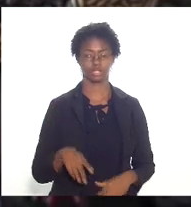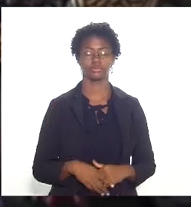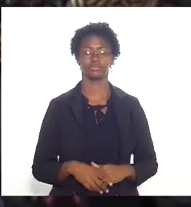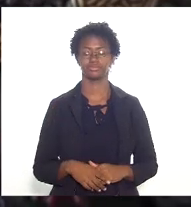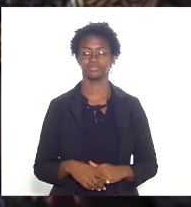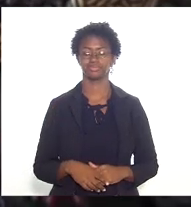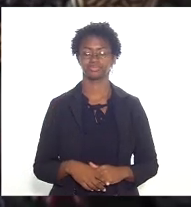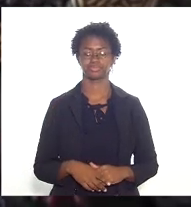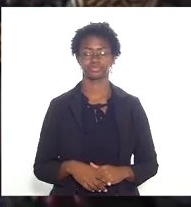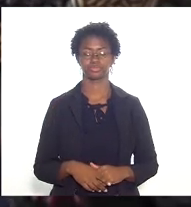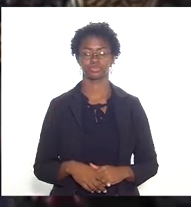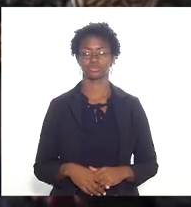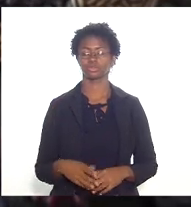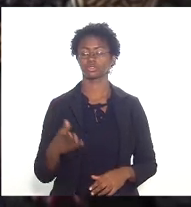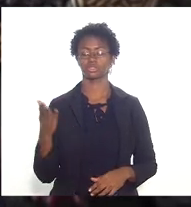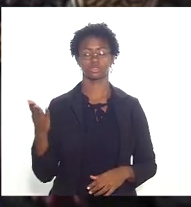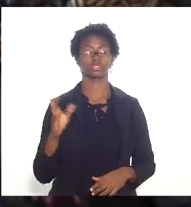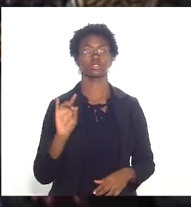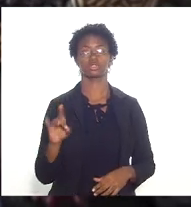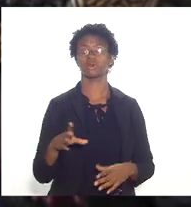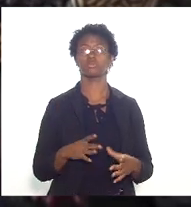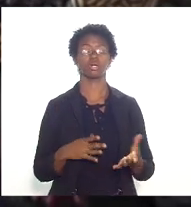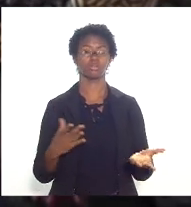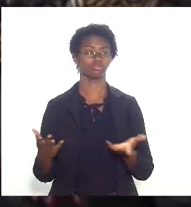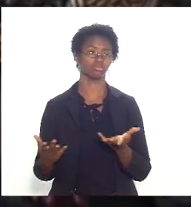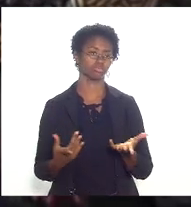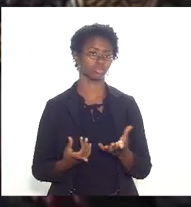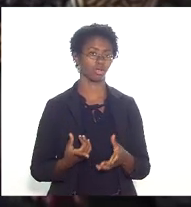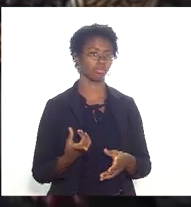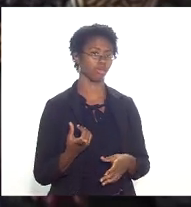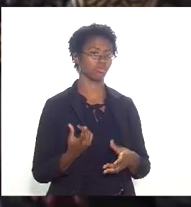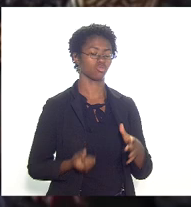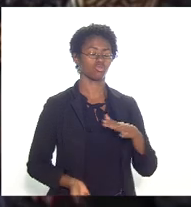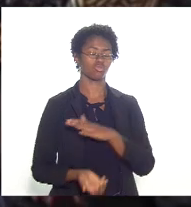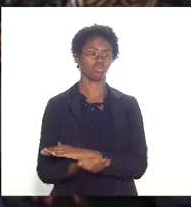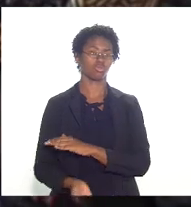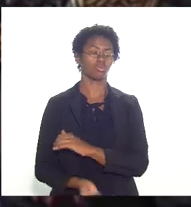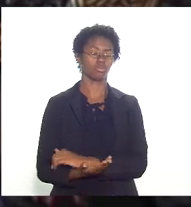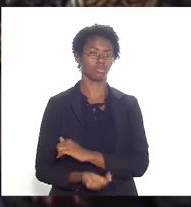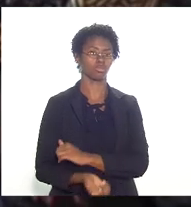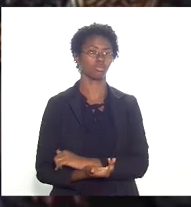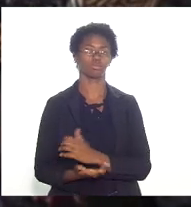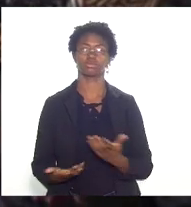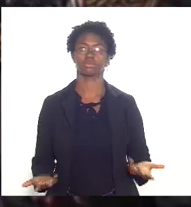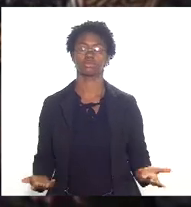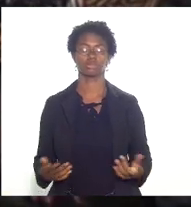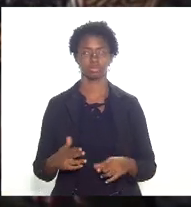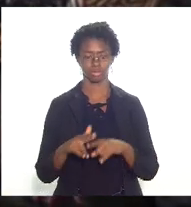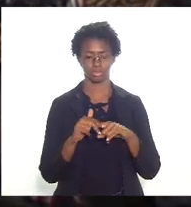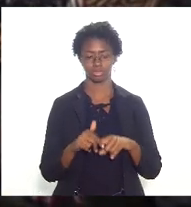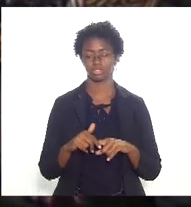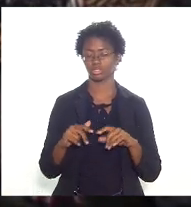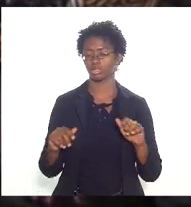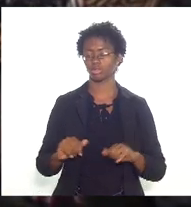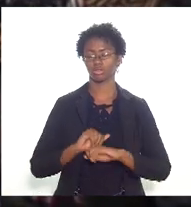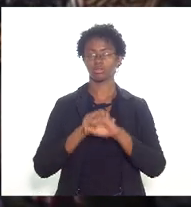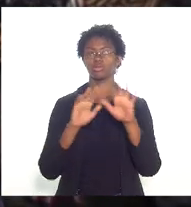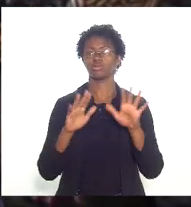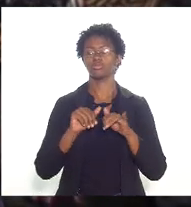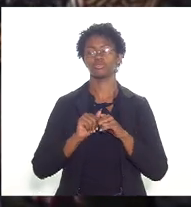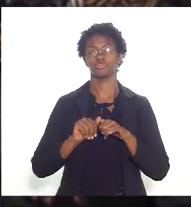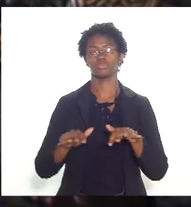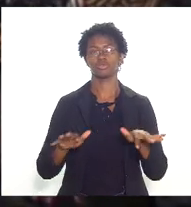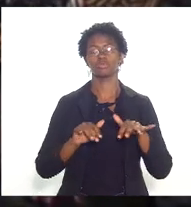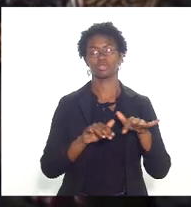está servindo com uma barganha e é óbvio que quando a gente ir e é muito provável que a gente vender a Cedae né Ou pelo menos